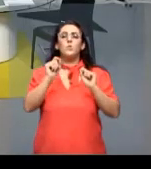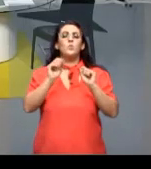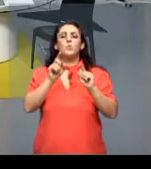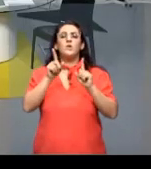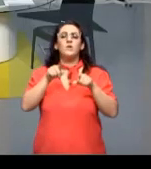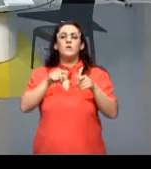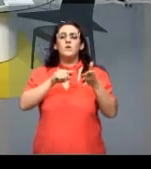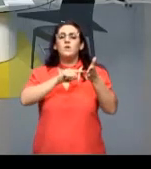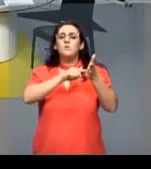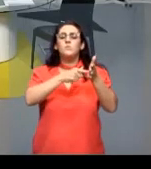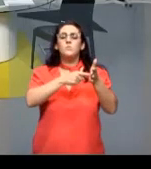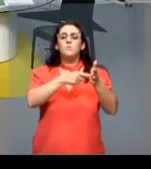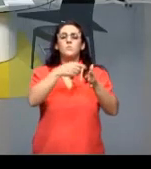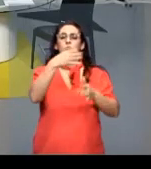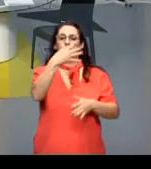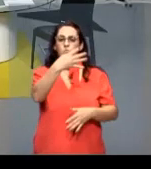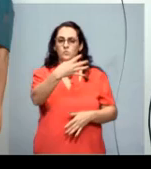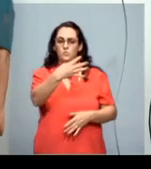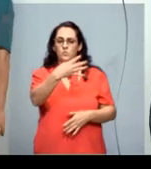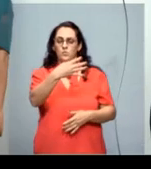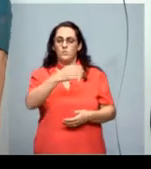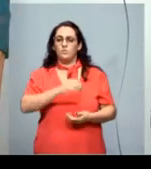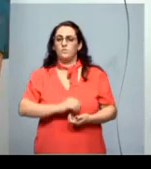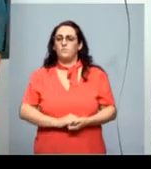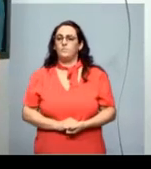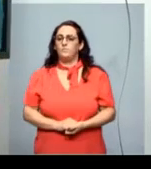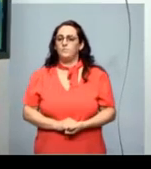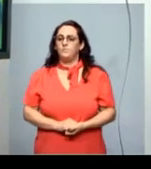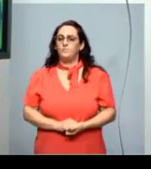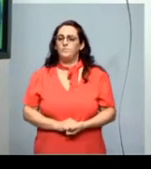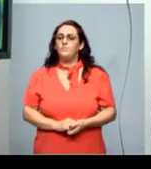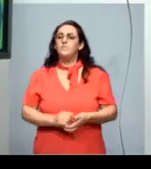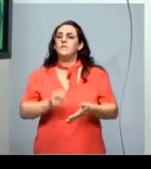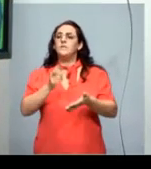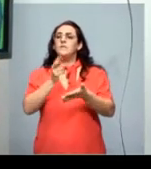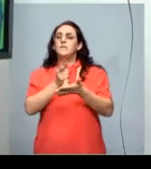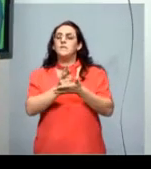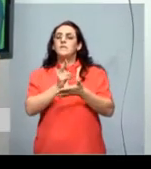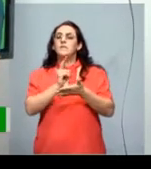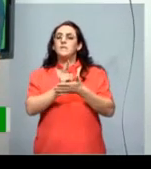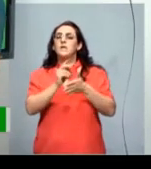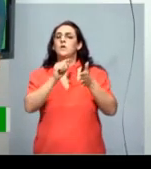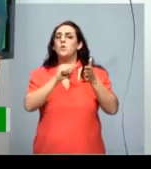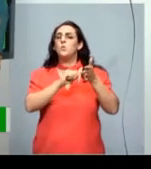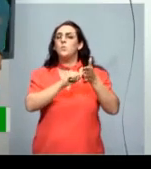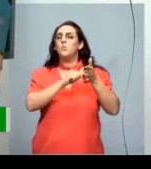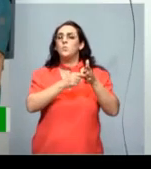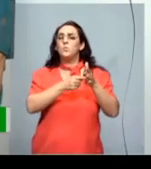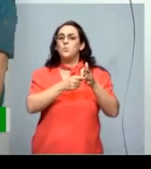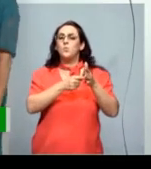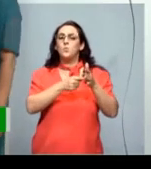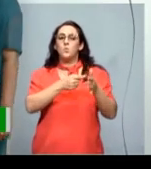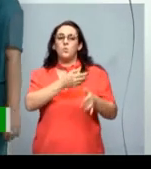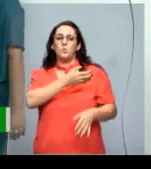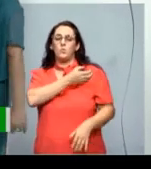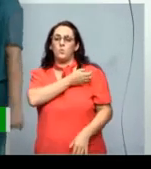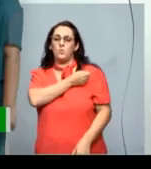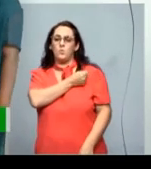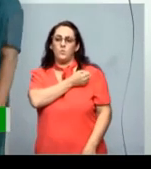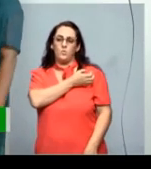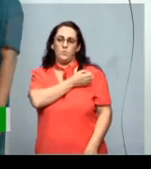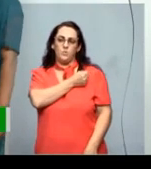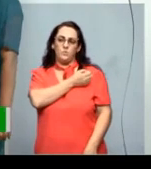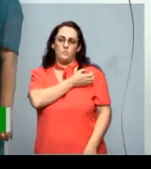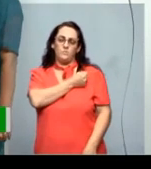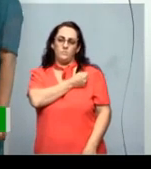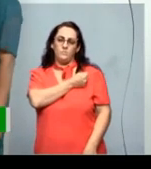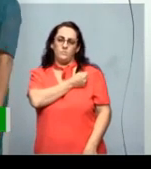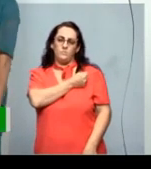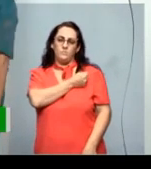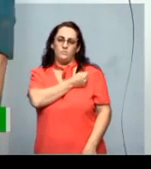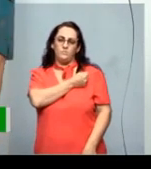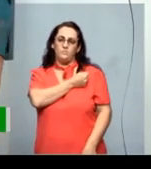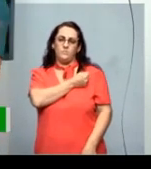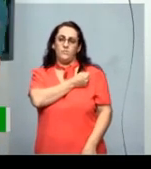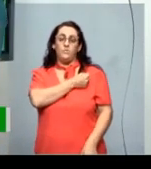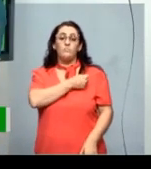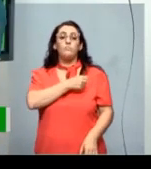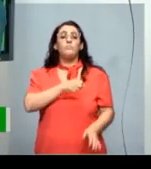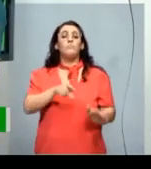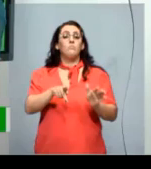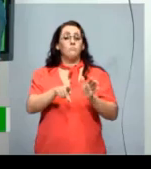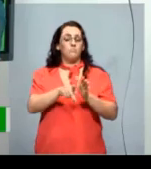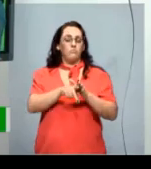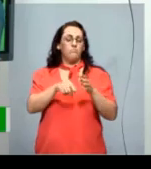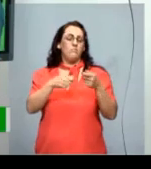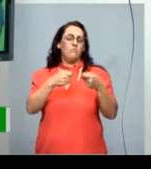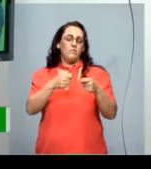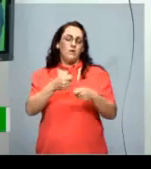né? Os múltiplos, eu sempre vou multiplicar o número, né, por um número natural,